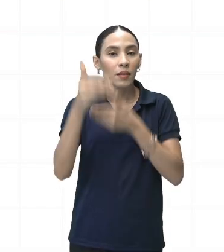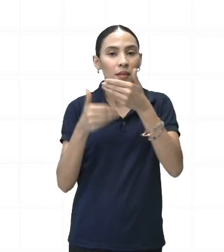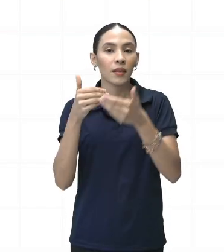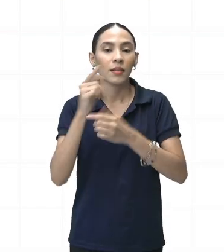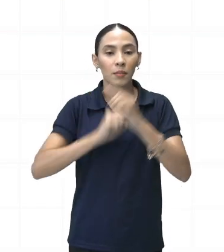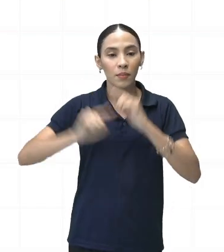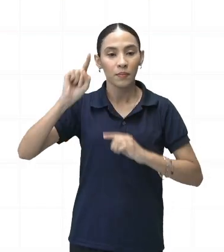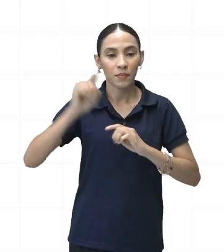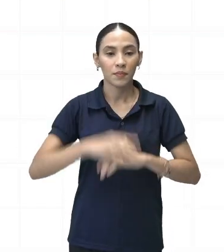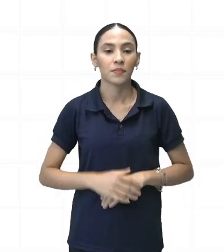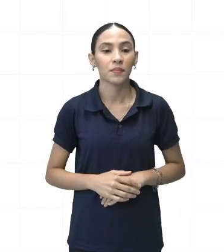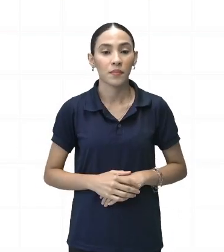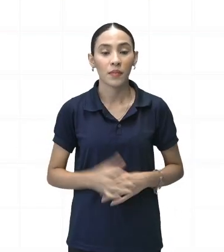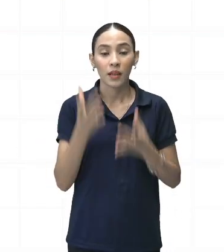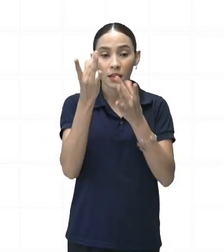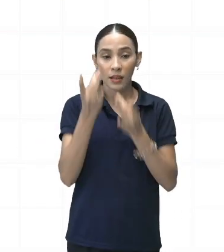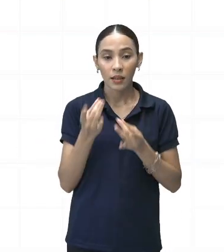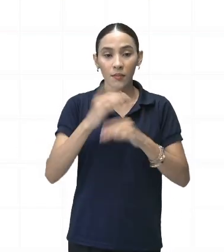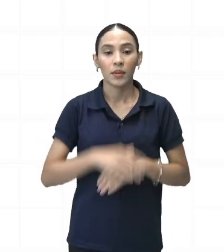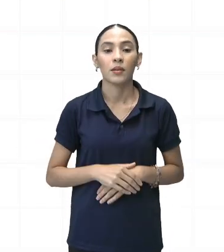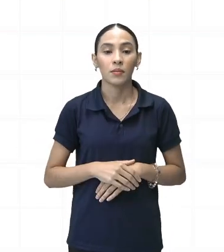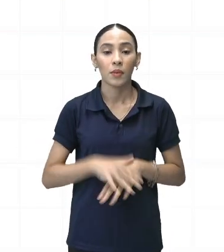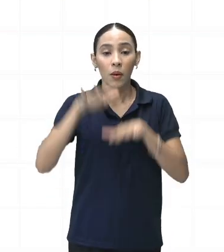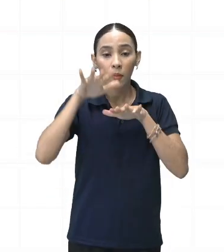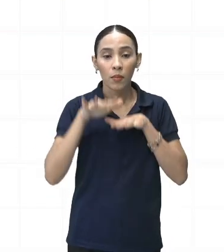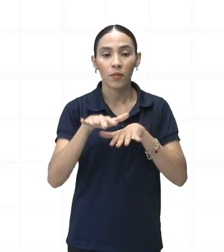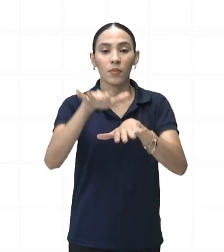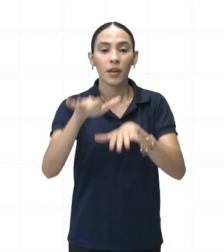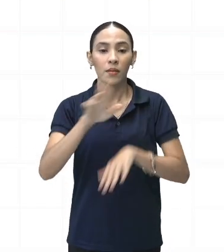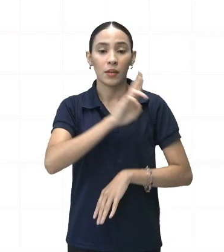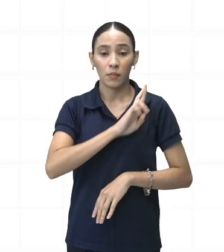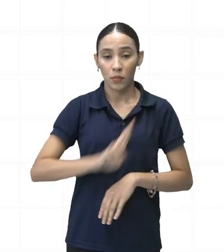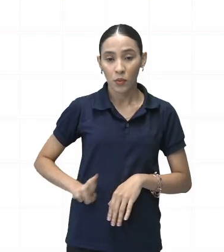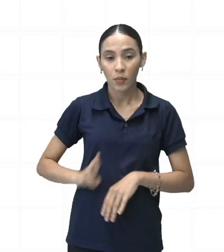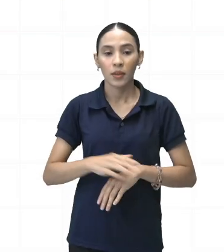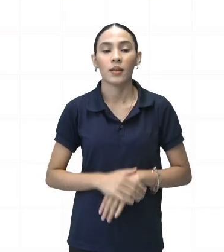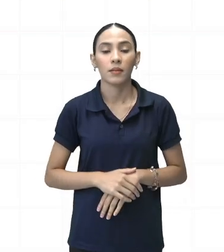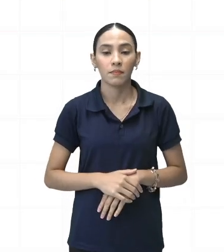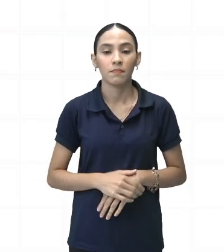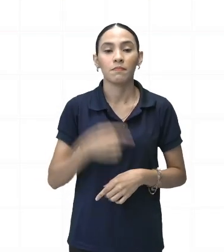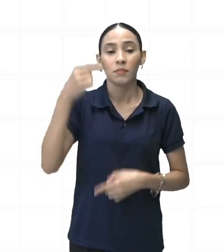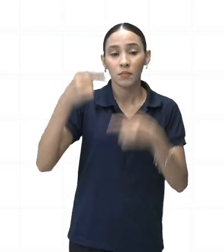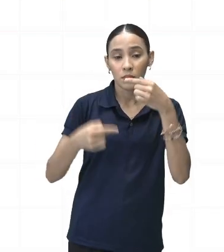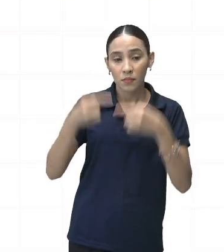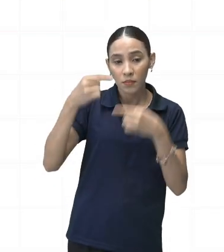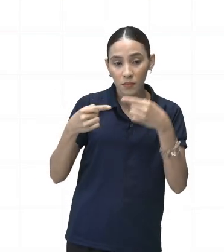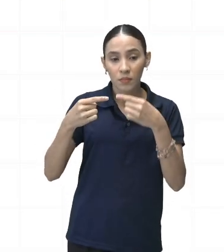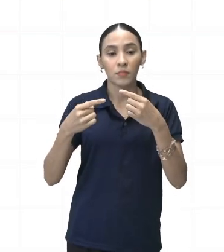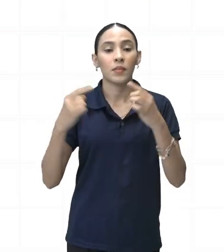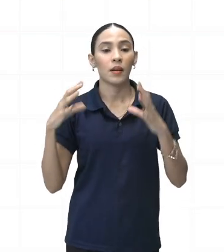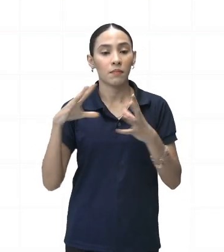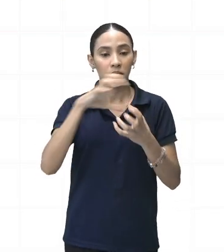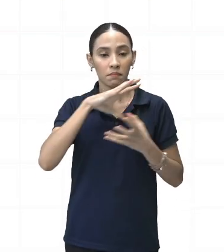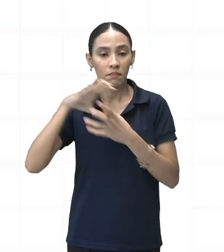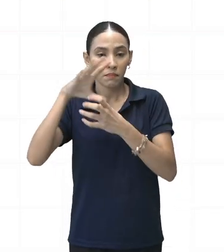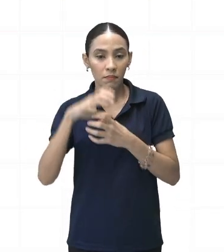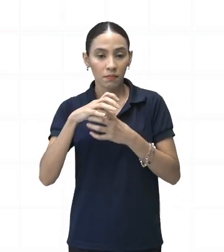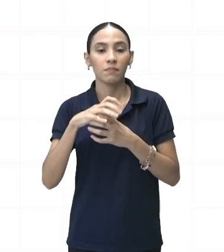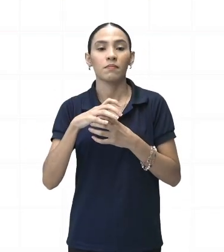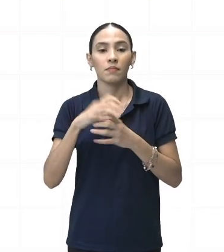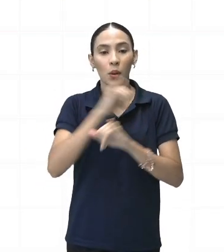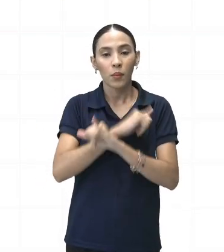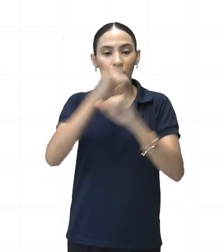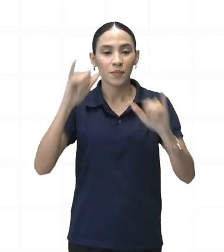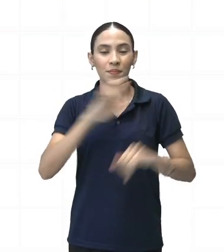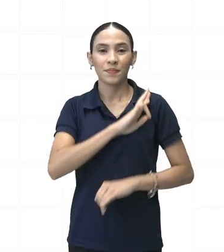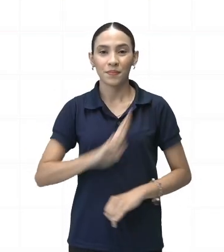primeiros desdobramentos. E o detalhamento, os movimentos republicanos, tensões e disputas, a Proclamação